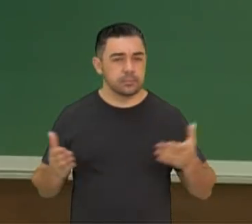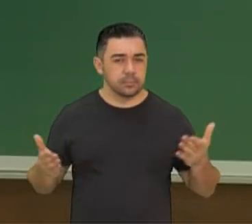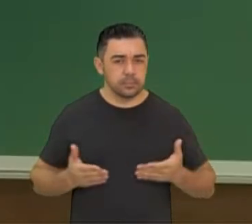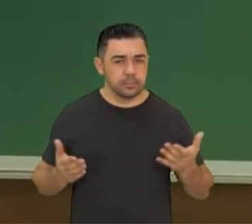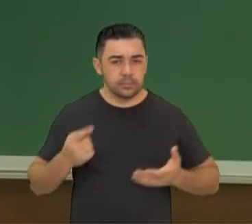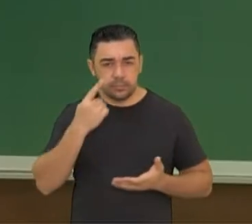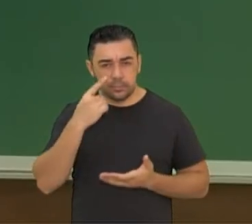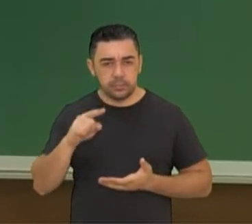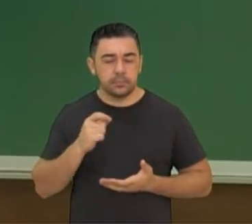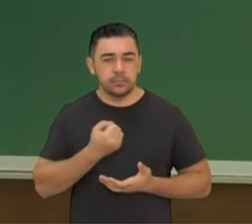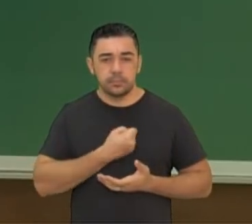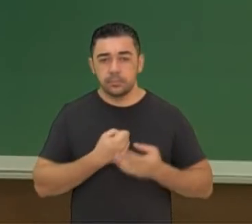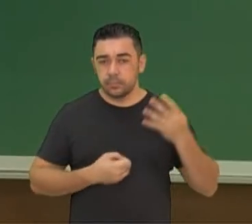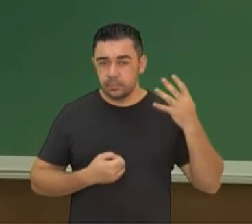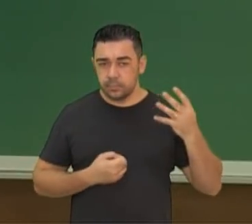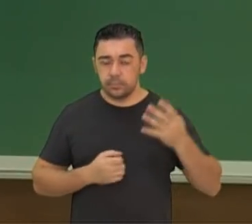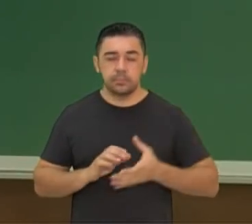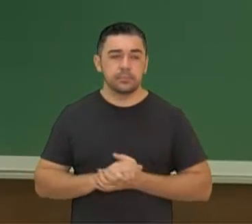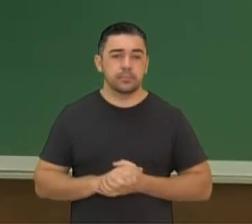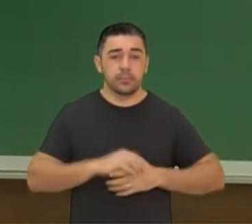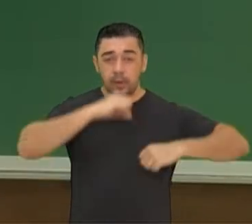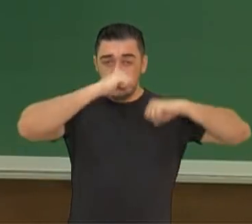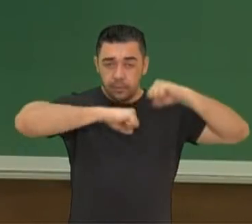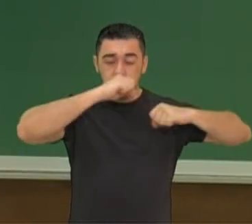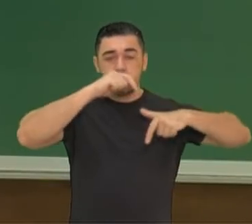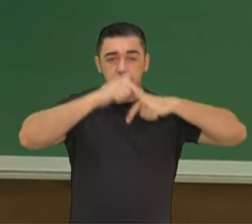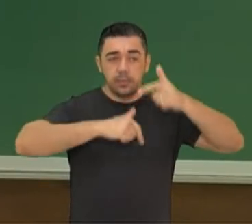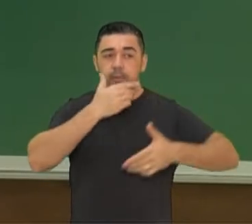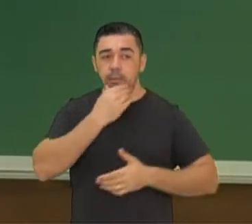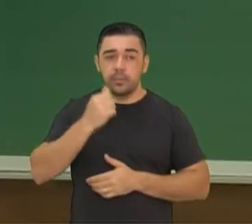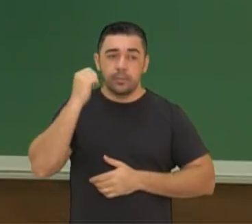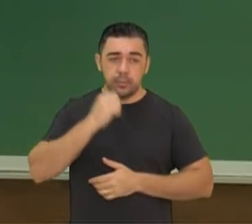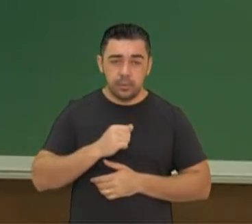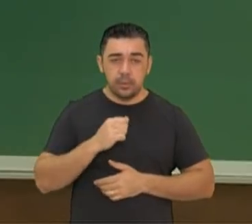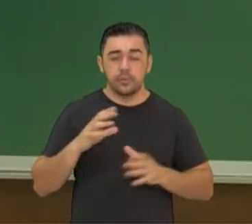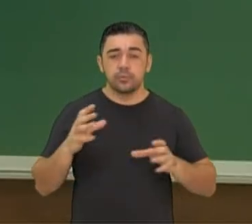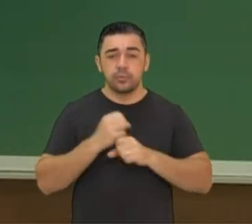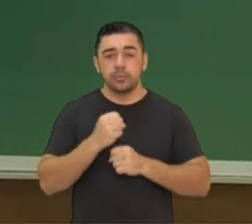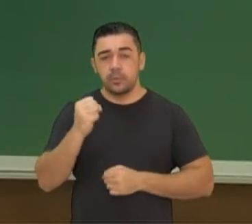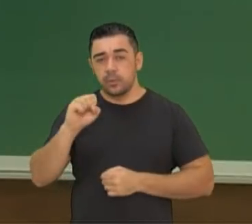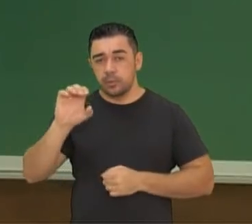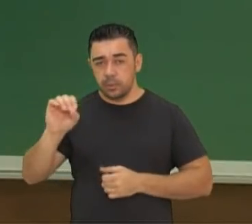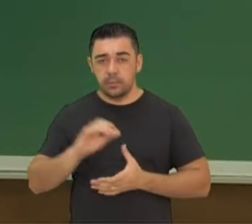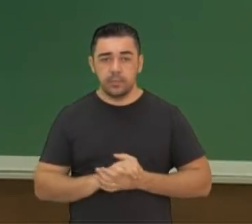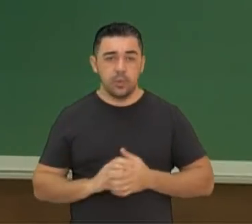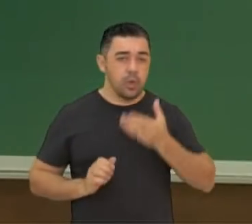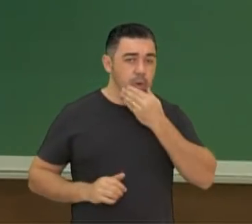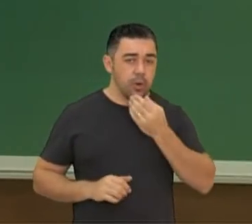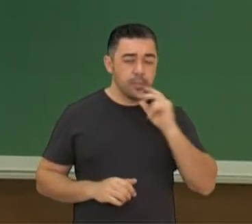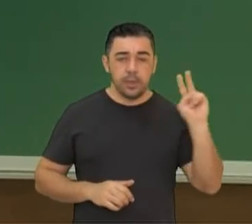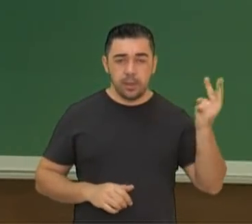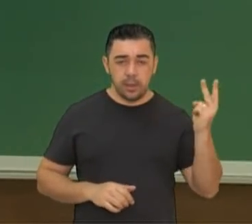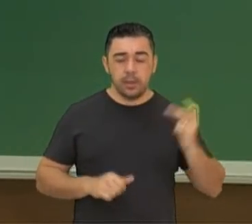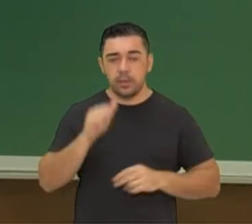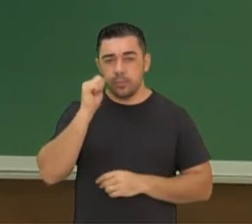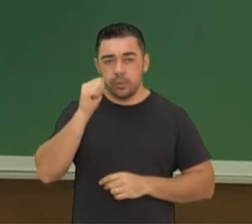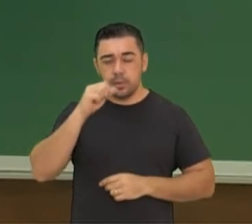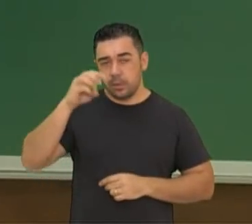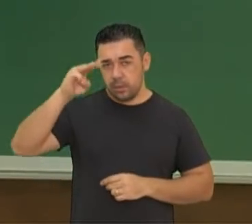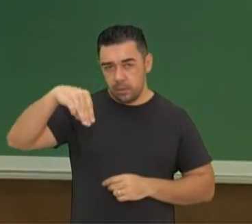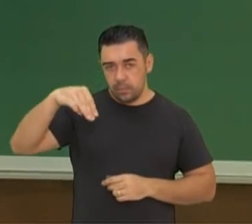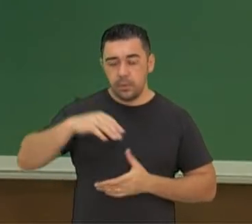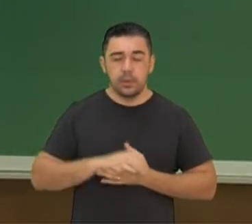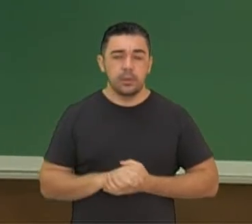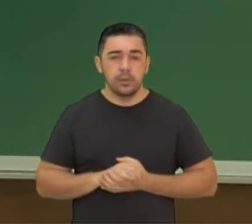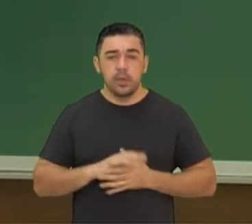Agora nós vamos ver o número 4. Em uma fábrica trabalham homens e mulheres num total de 80 funcionários. Homens, H, mulheres,